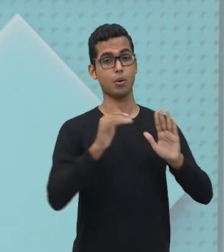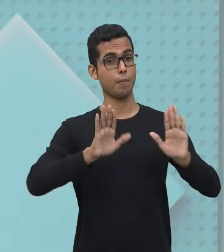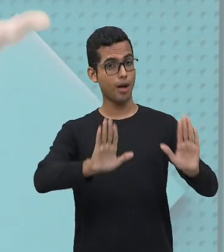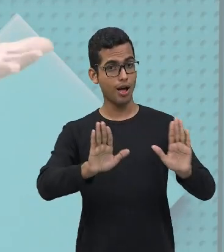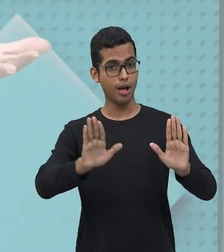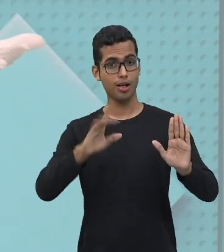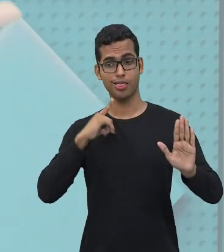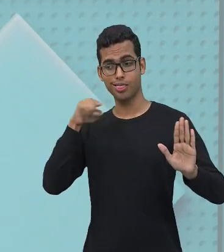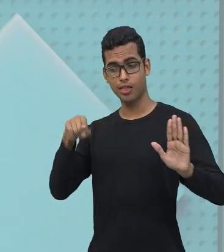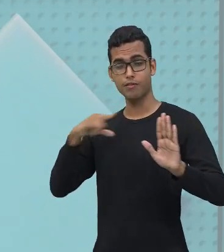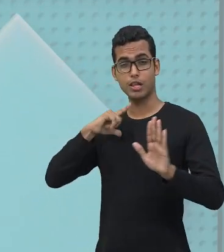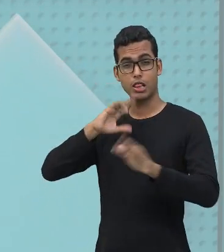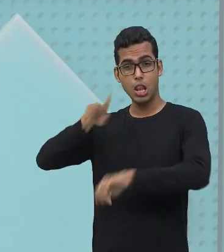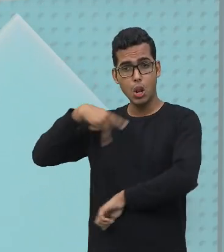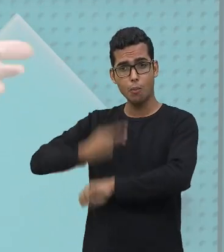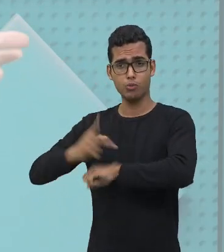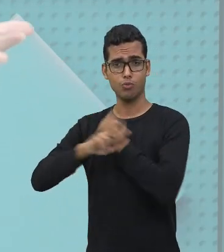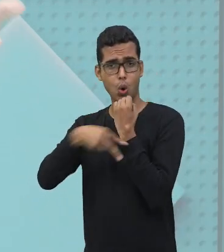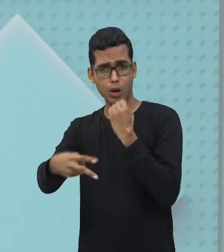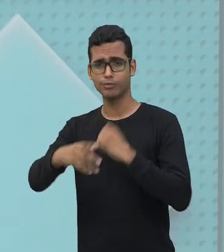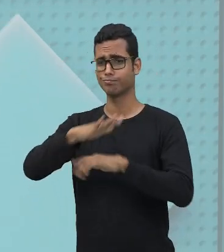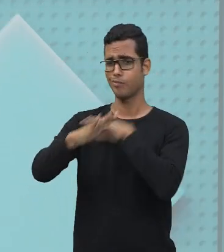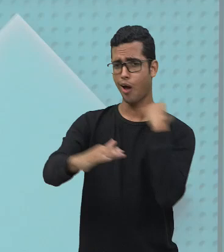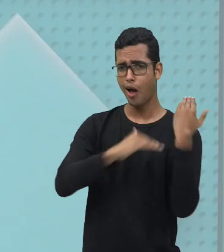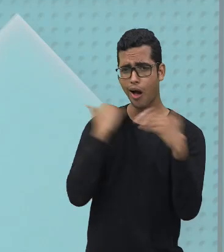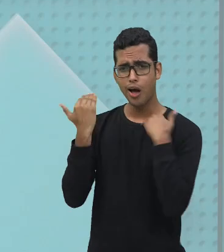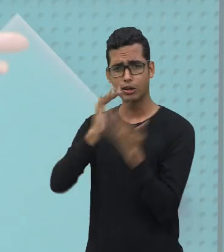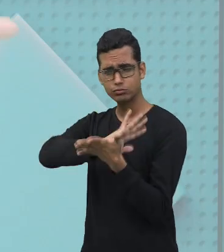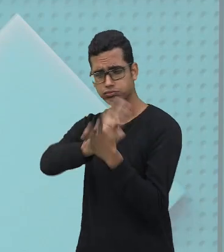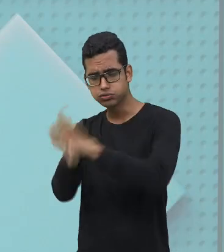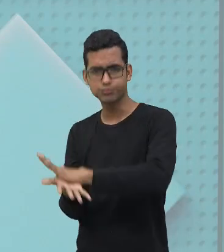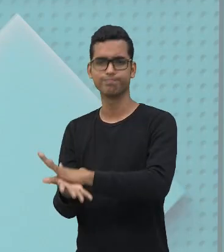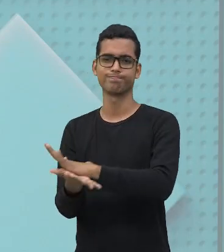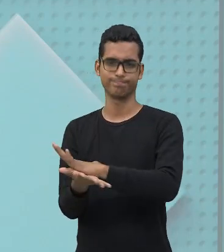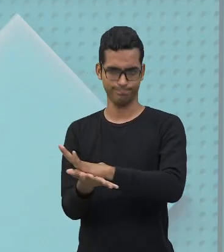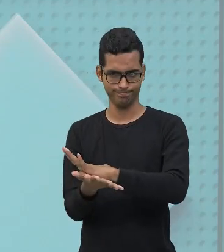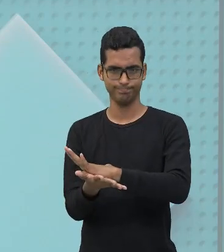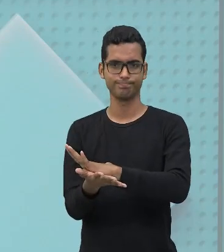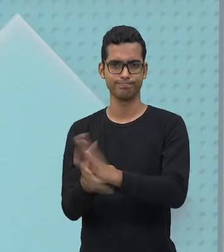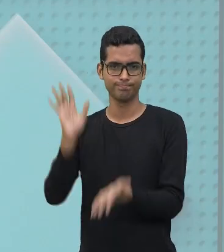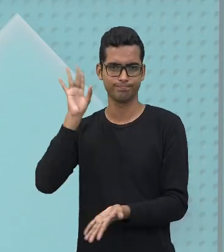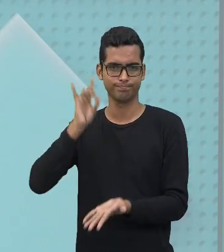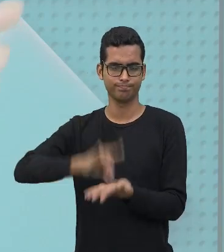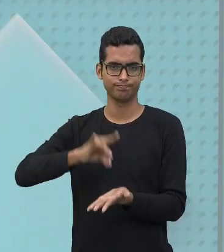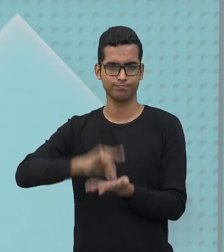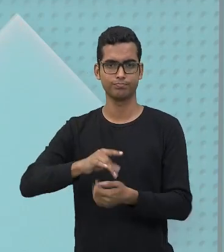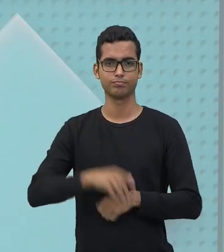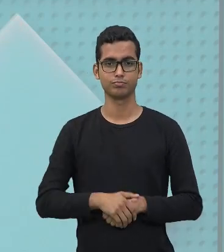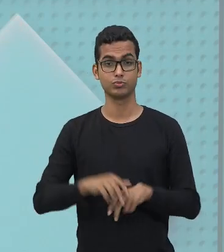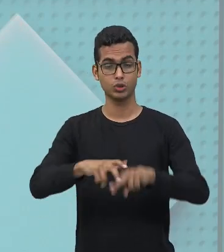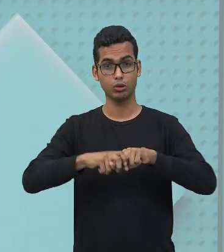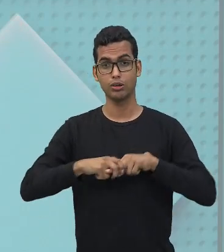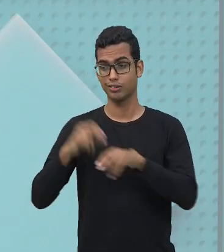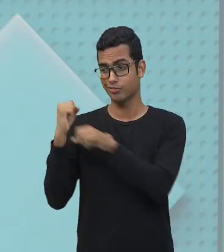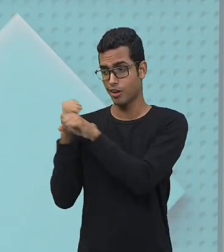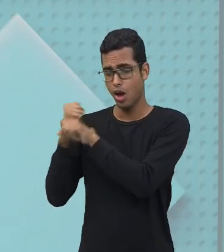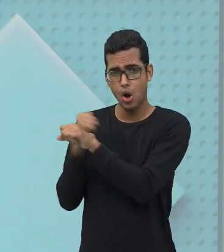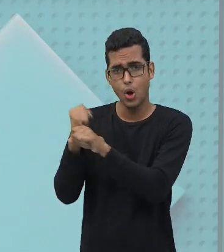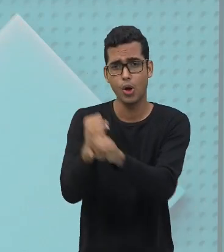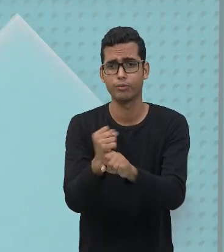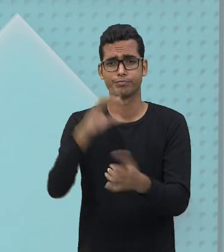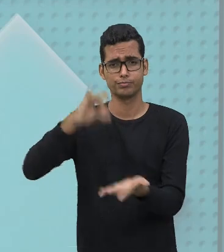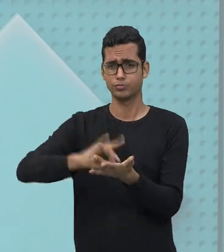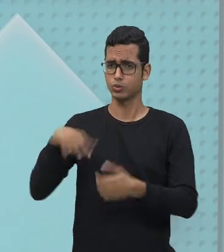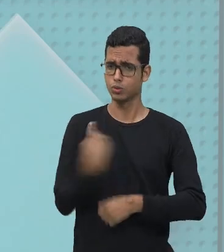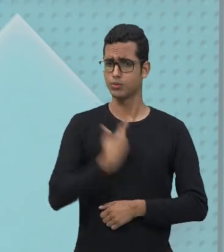trouxe mortes, destruição por muitos centenas de anos, né? Nós